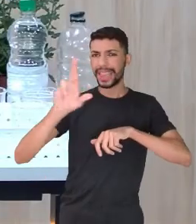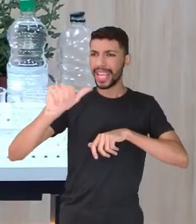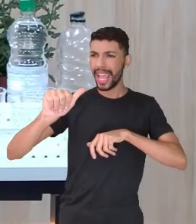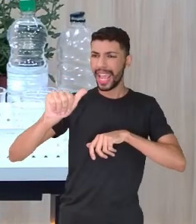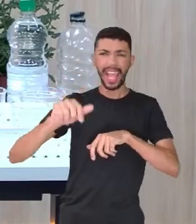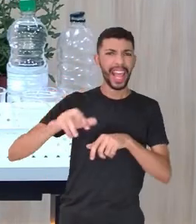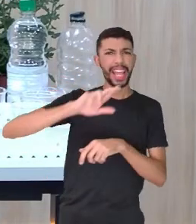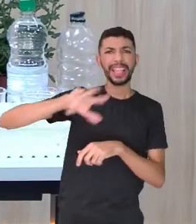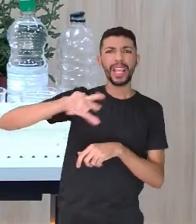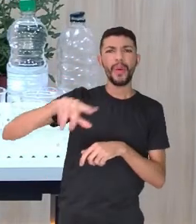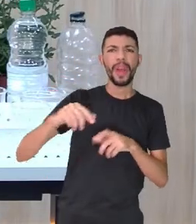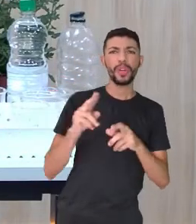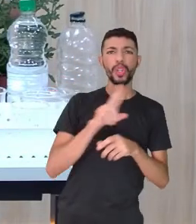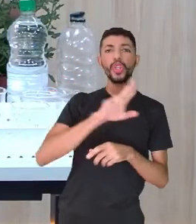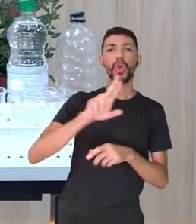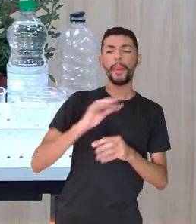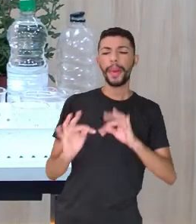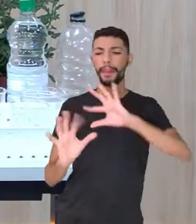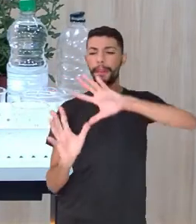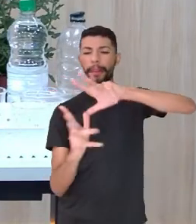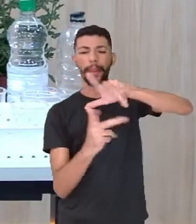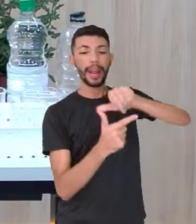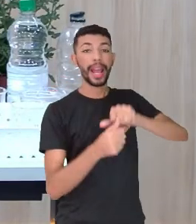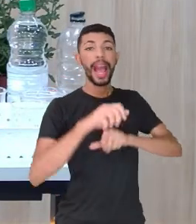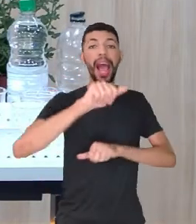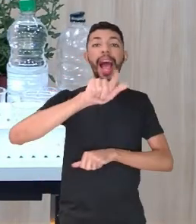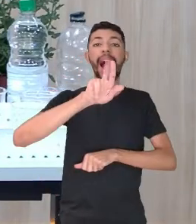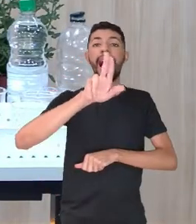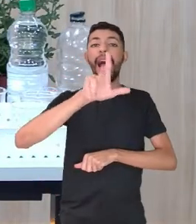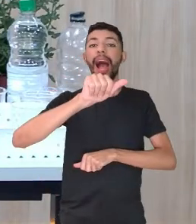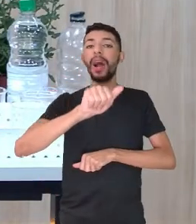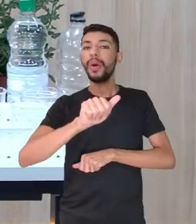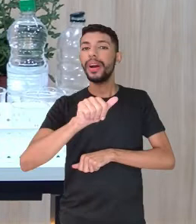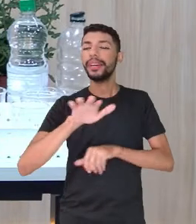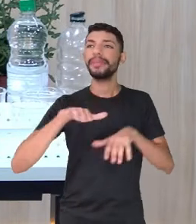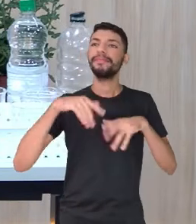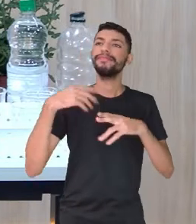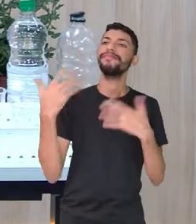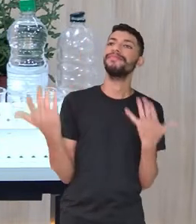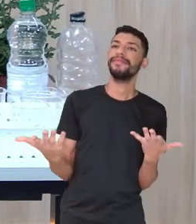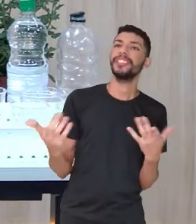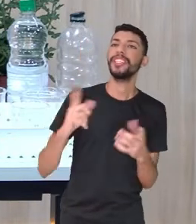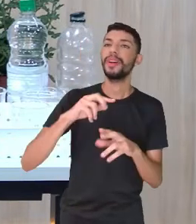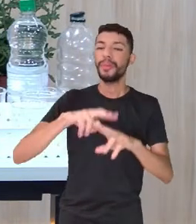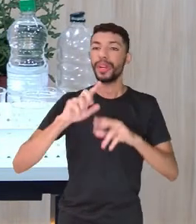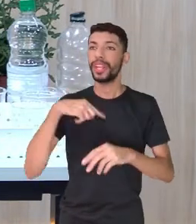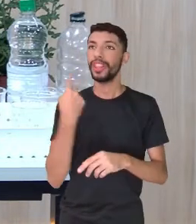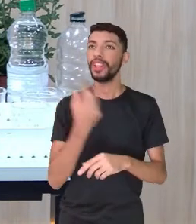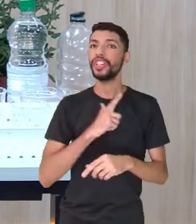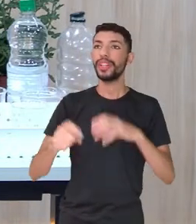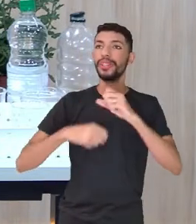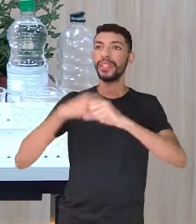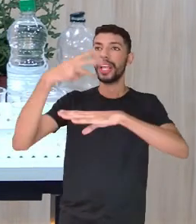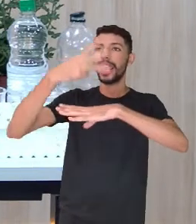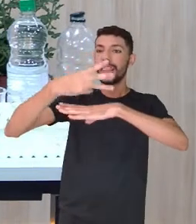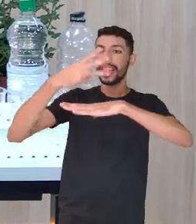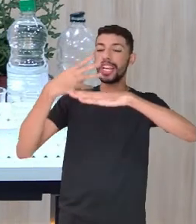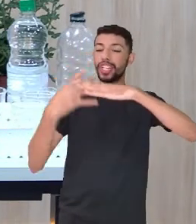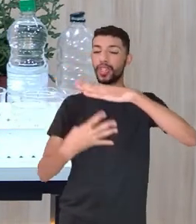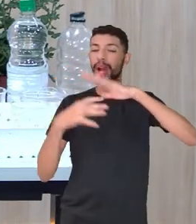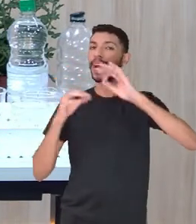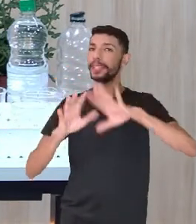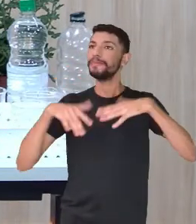água. Então, nós temos 3/4 de água e apenas 1/4 aí a questão de continente. E no nosso